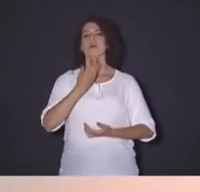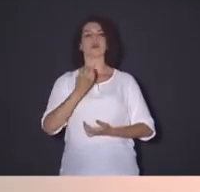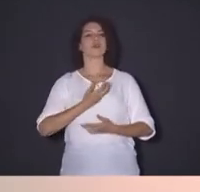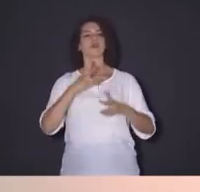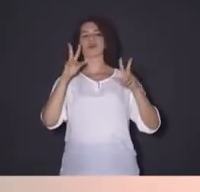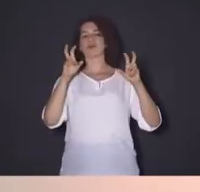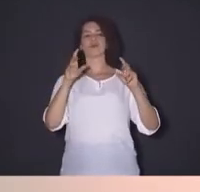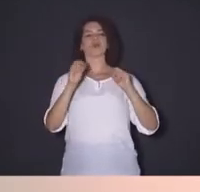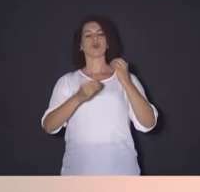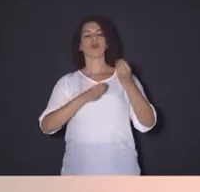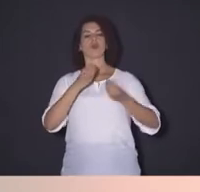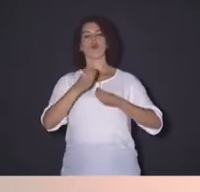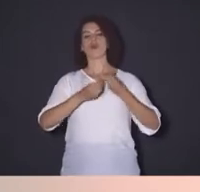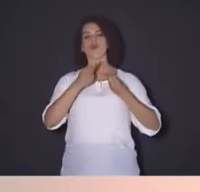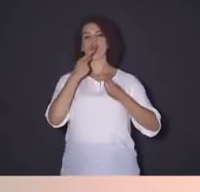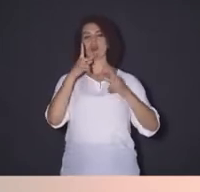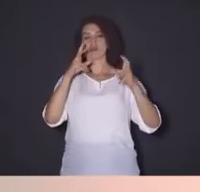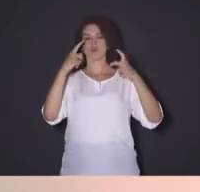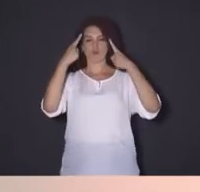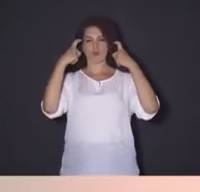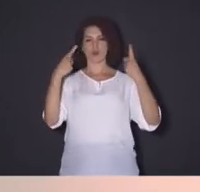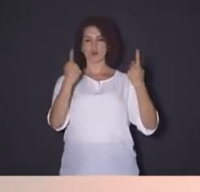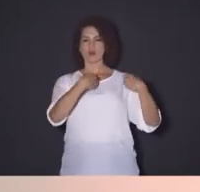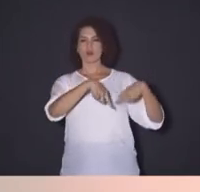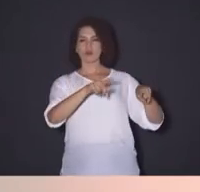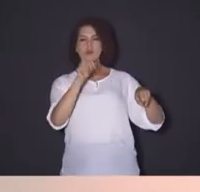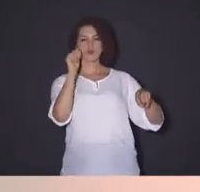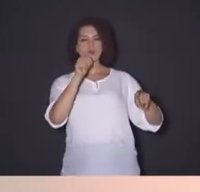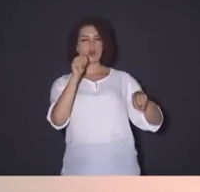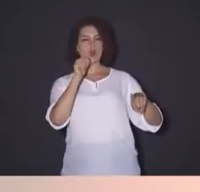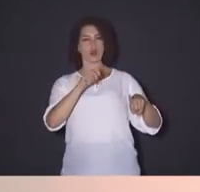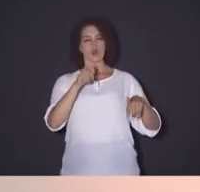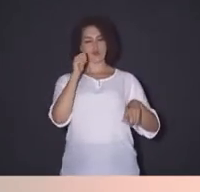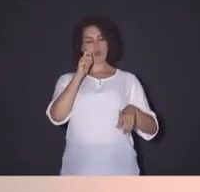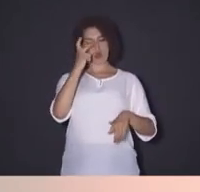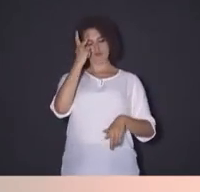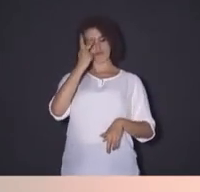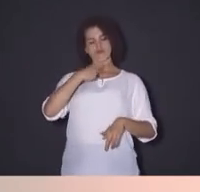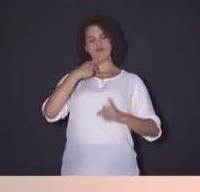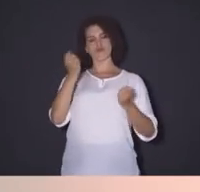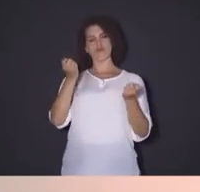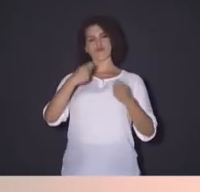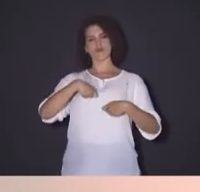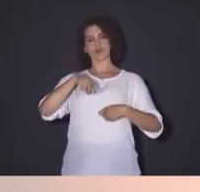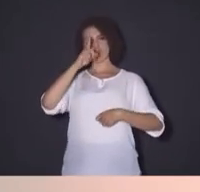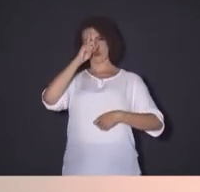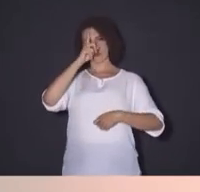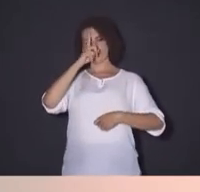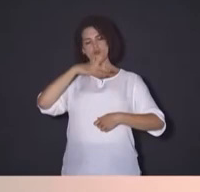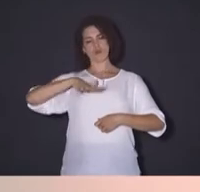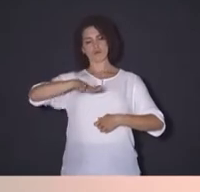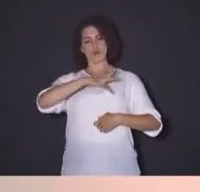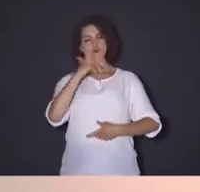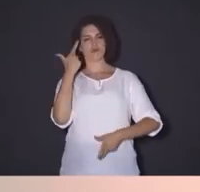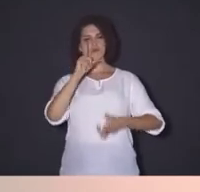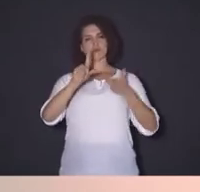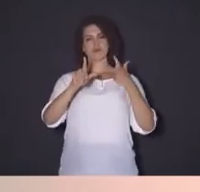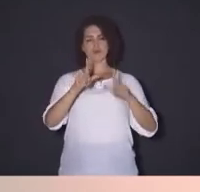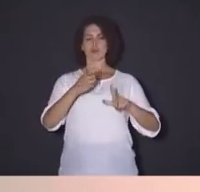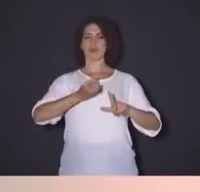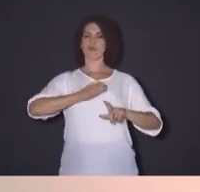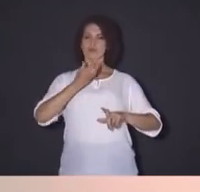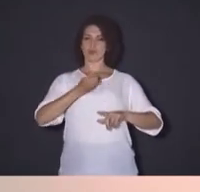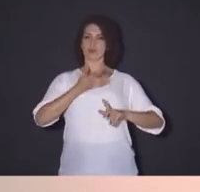que começa assim, que também fala muito dessa violência contra a mulher, fala que a mulher é independente, que a cada dia ela consegue o seu espaço. E, através da poesia, eu